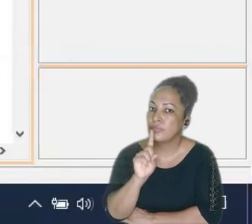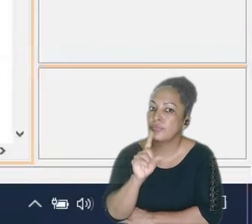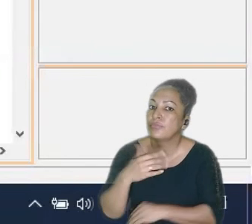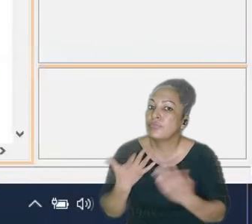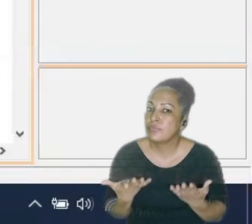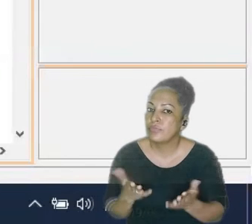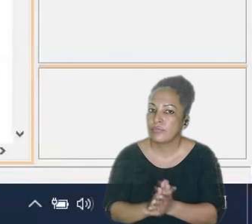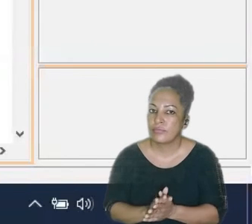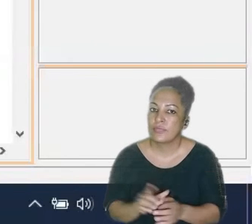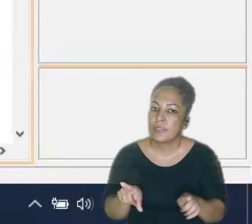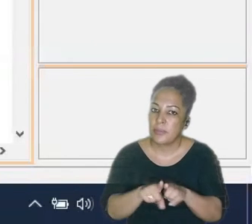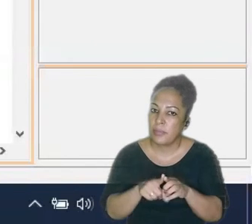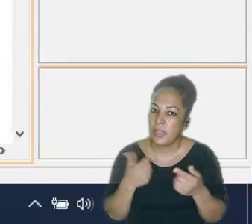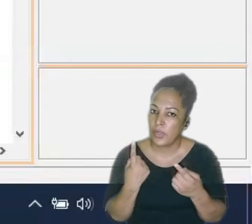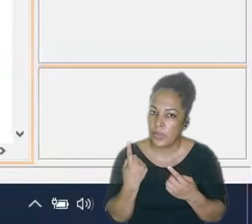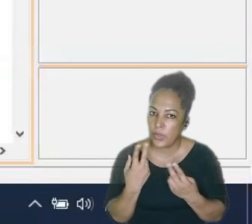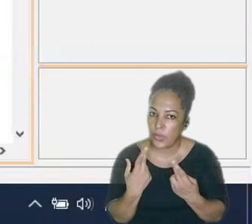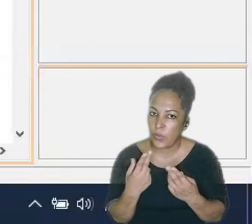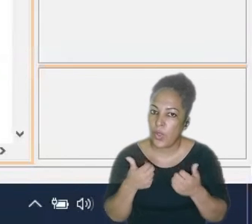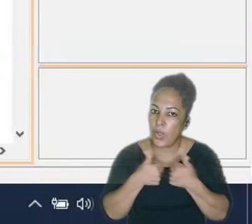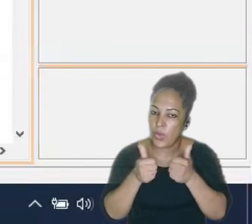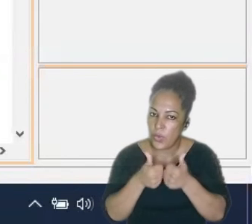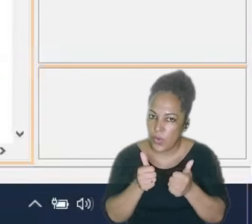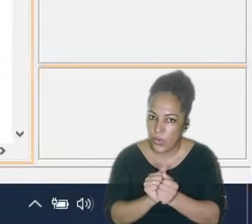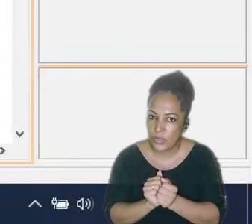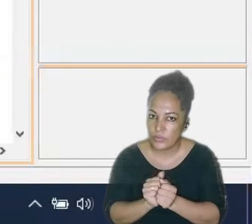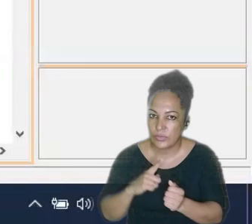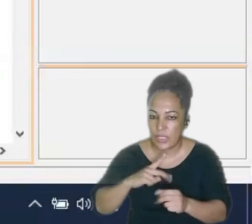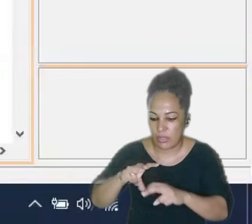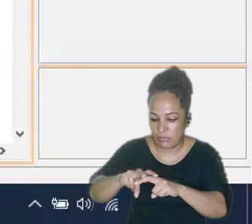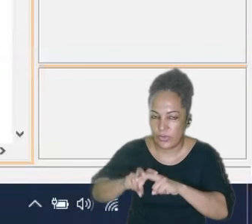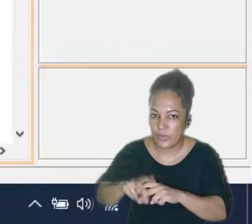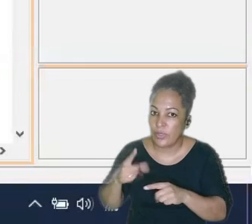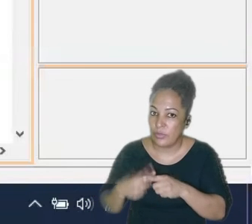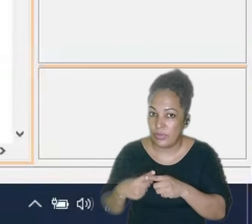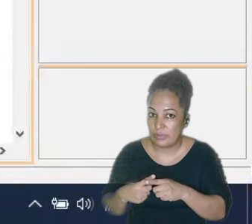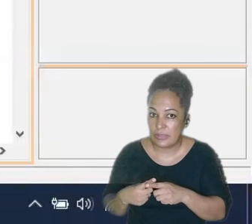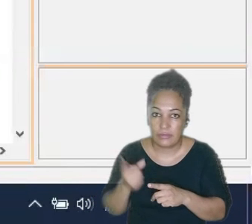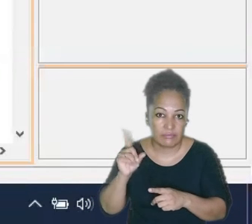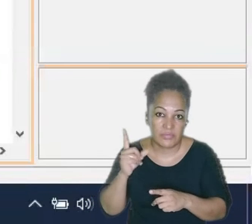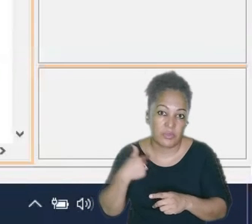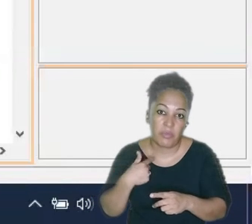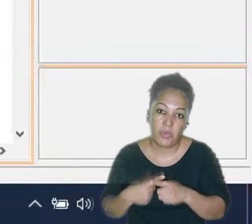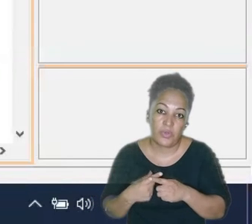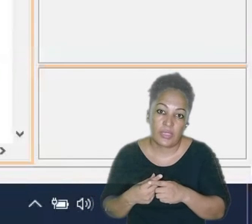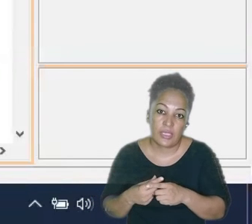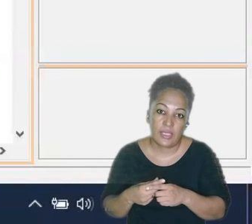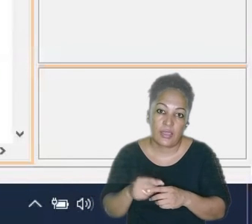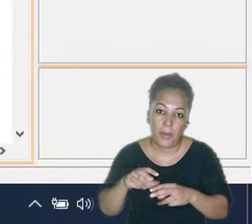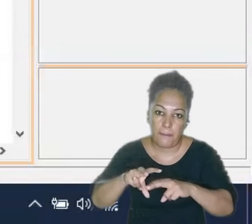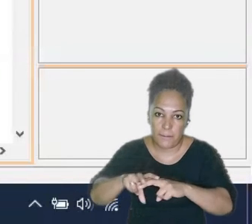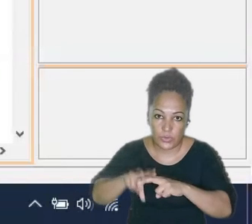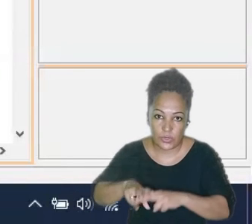galera? Sim ou não? Mesma coisa que ônibus. Você vai criar um atributo chamado poltronas? Não. Por quê? Porque